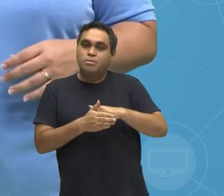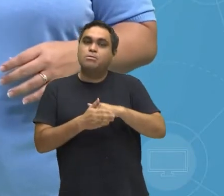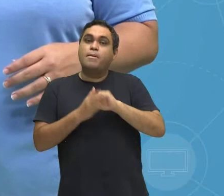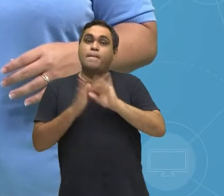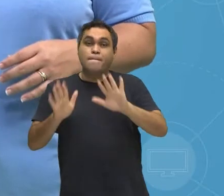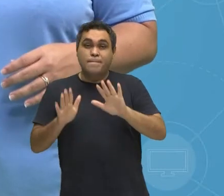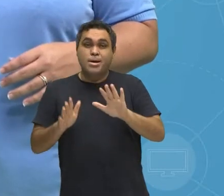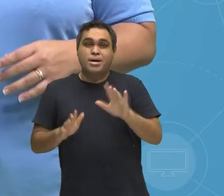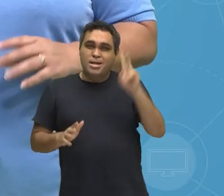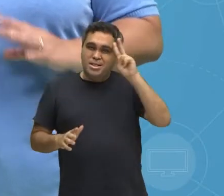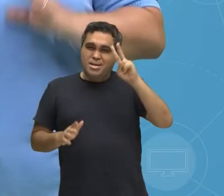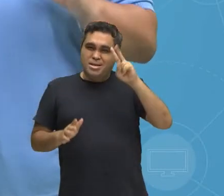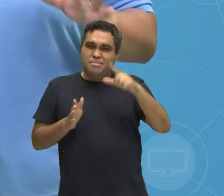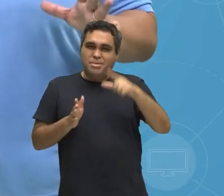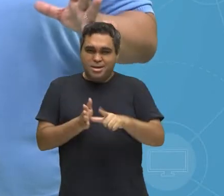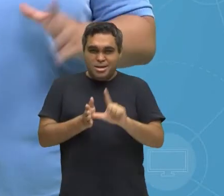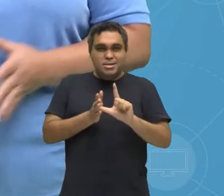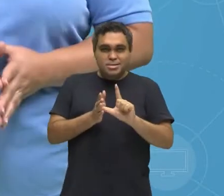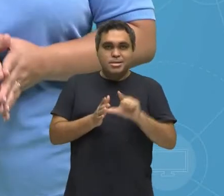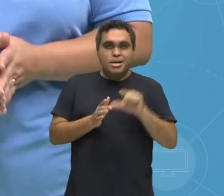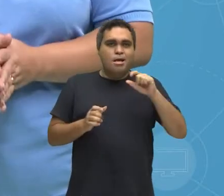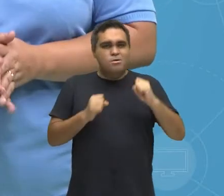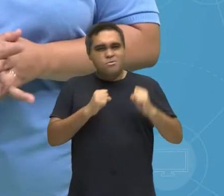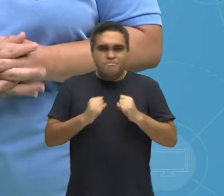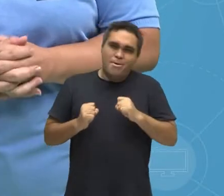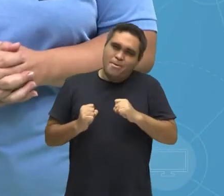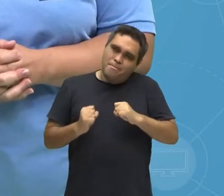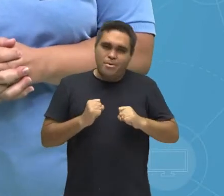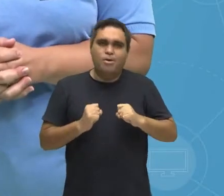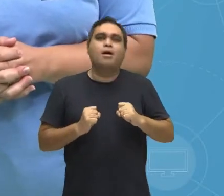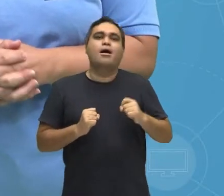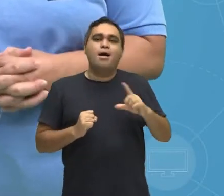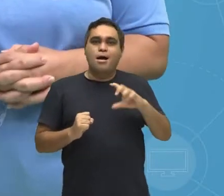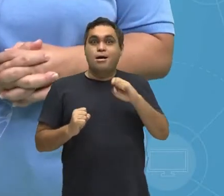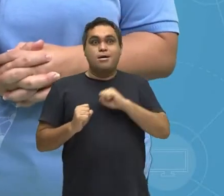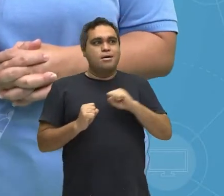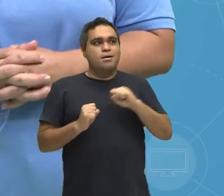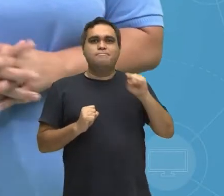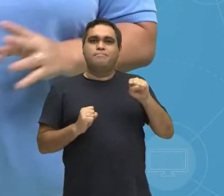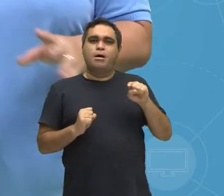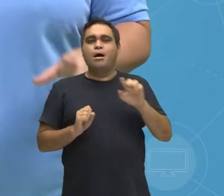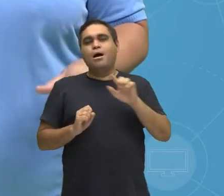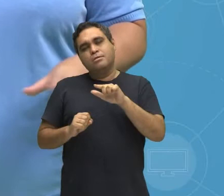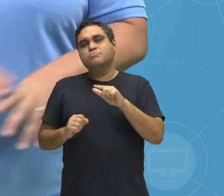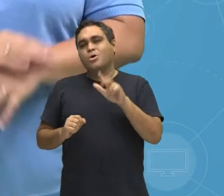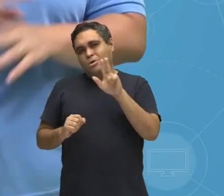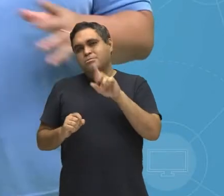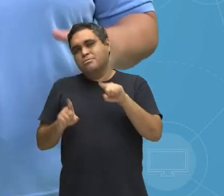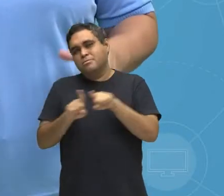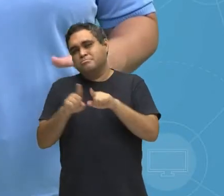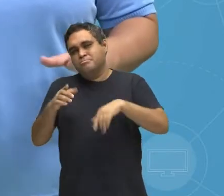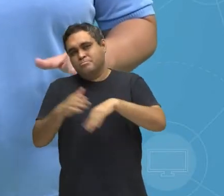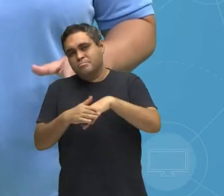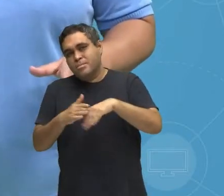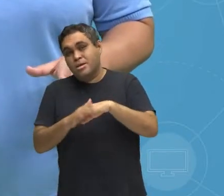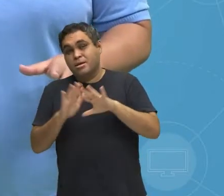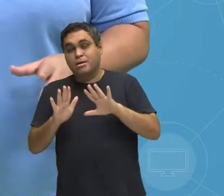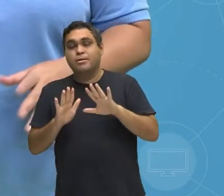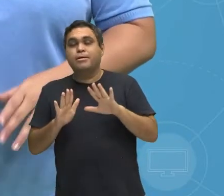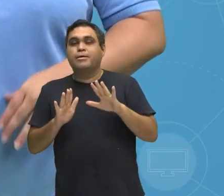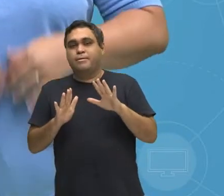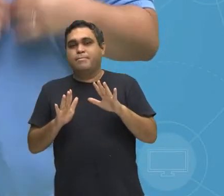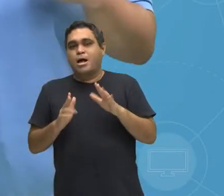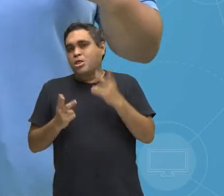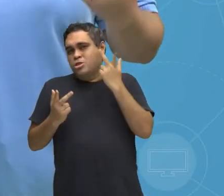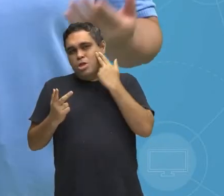Chico Narrati, tá? Lá é famosíssimo, tá? Então nesse aqui, o futebol ele é regido com as mesmas regras,